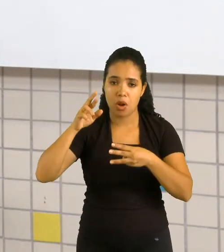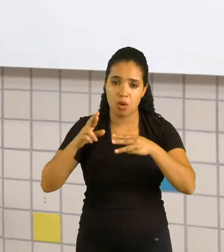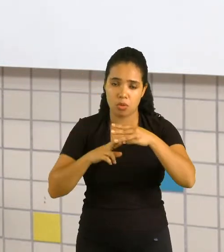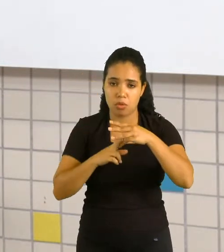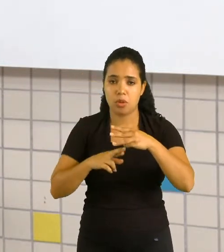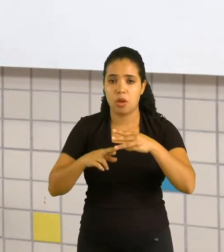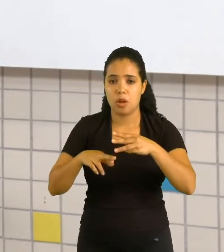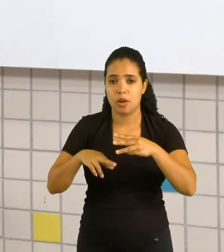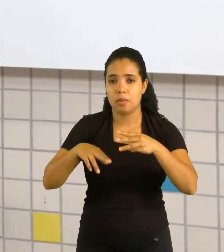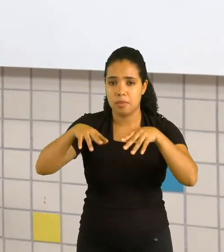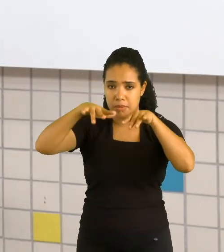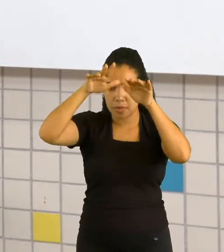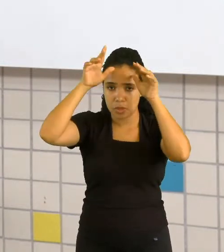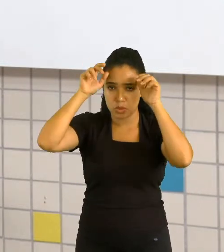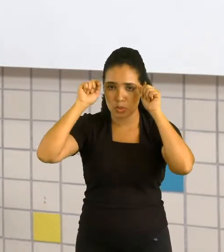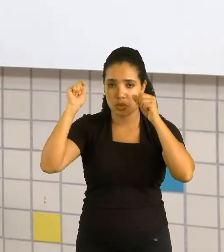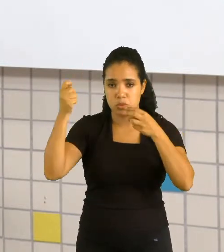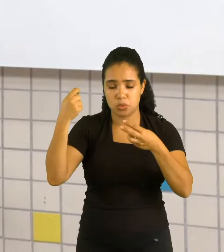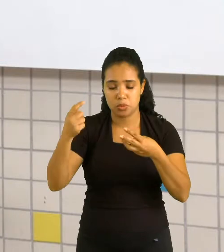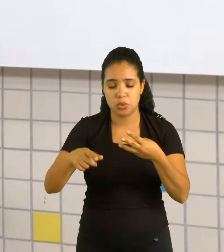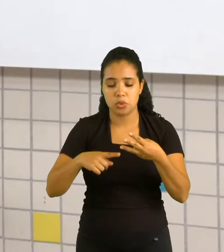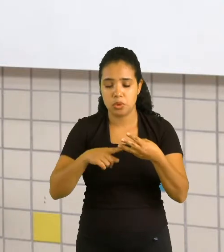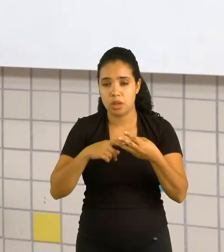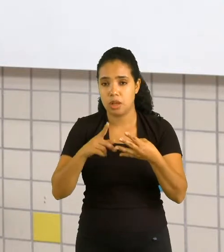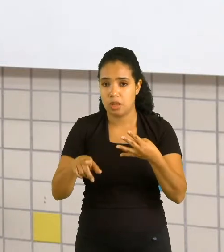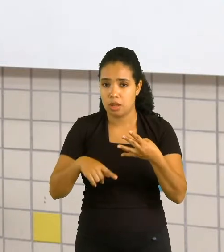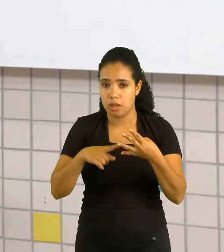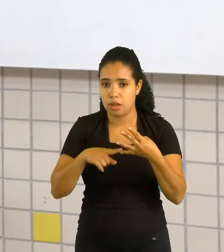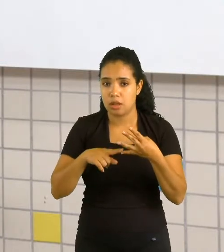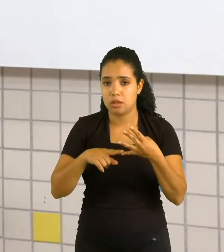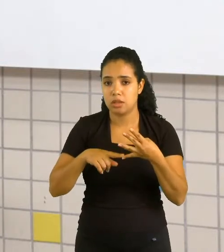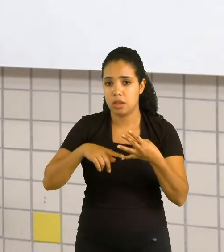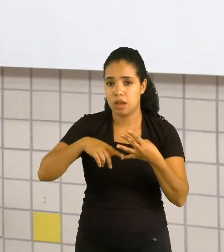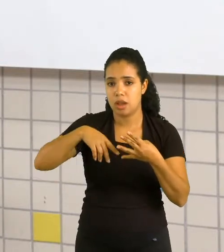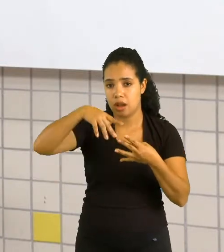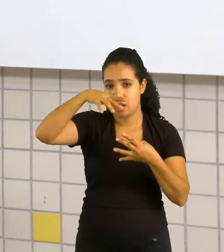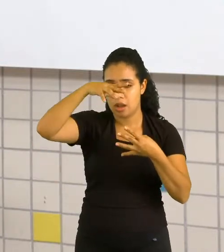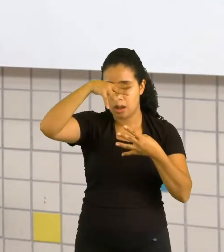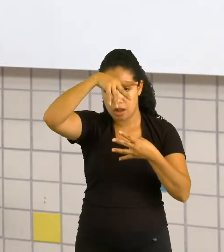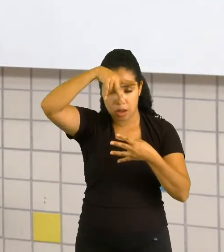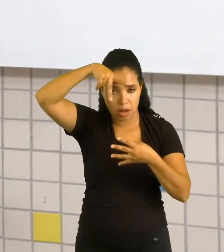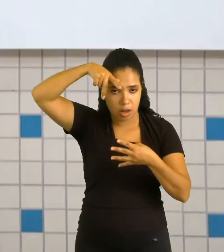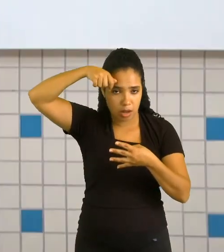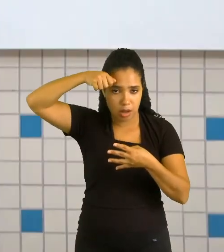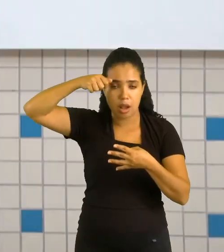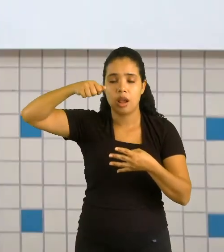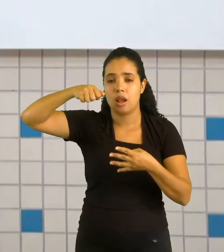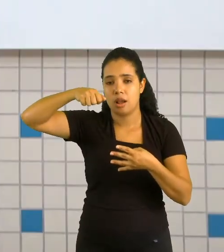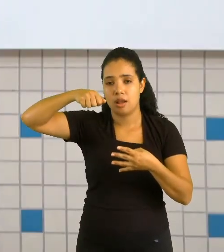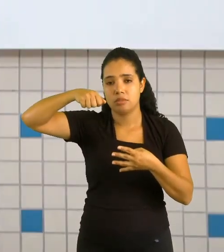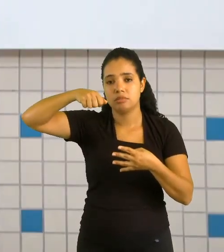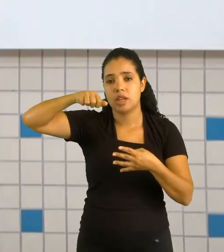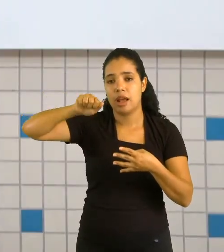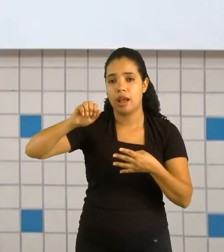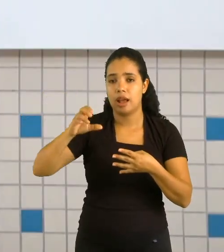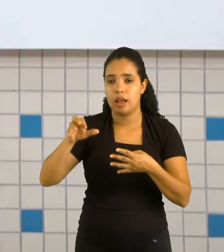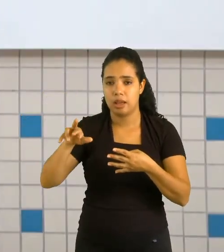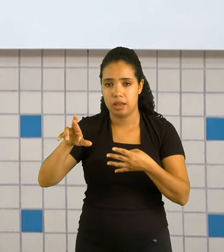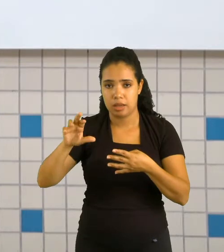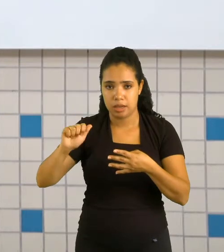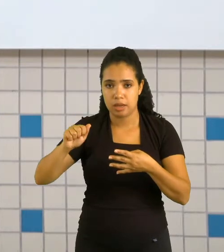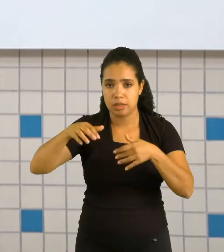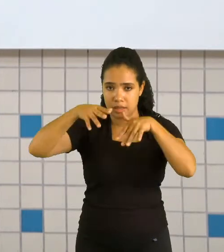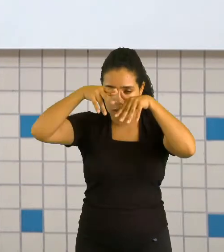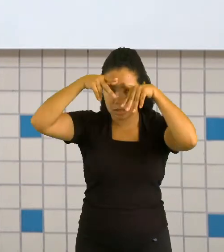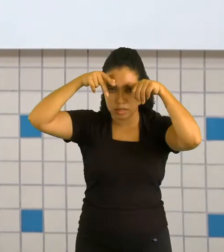o quarto fuso horário engloba o Acre e parte do Amazonas. O movimento de translação da Terra,